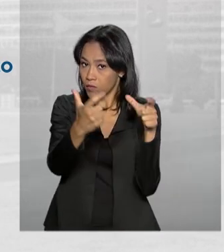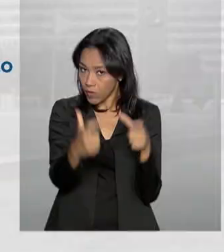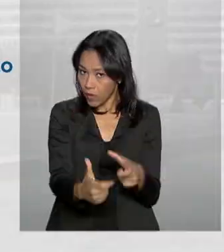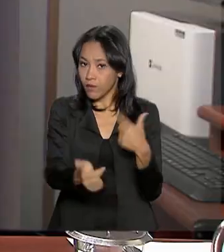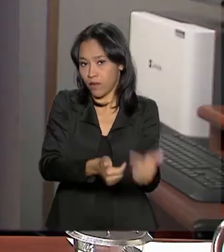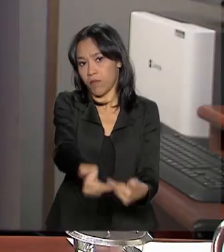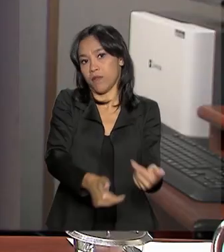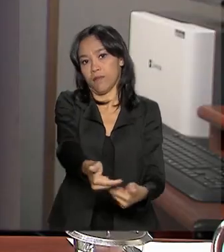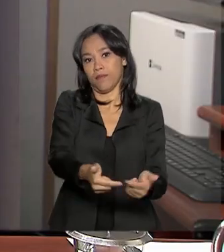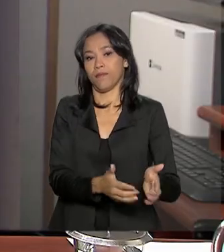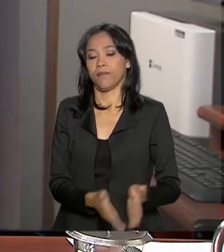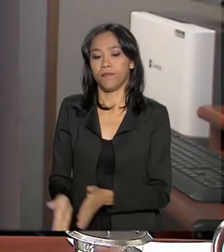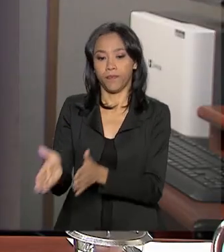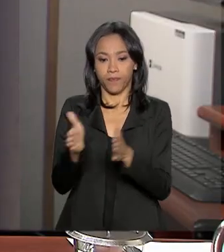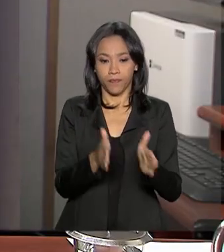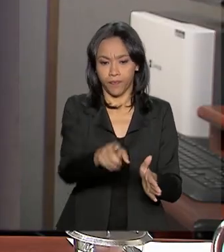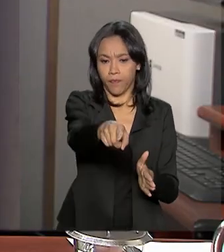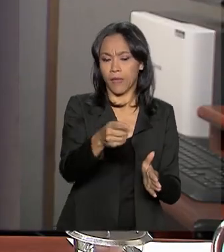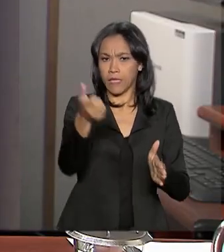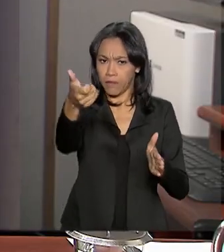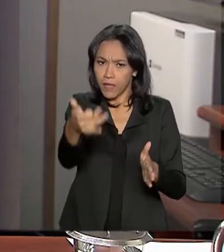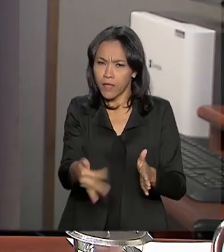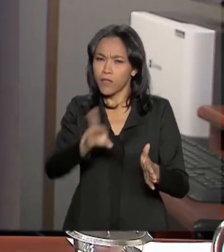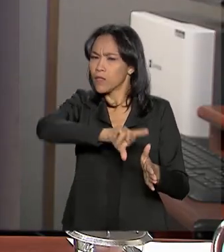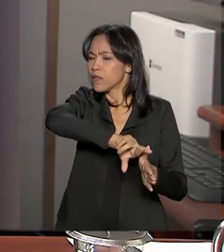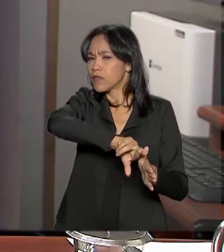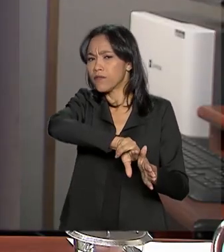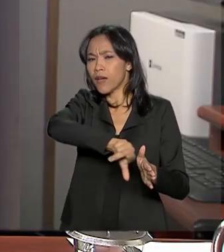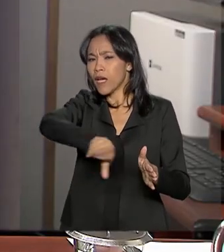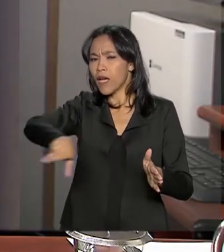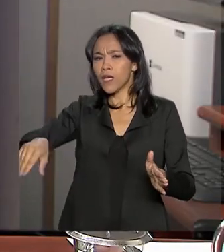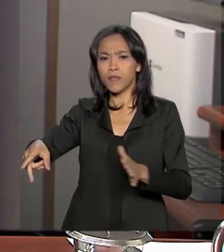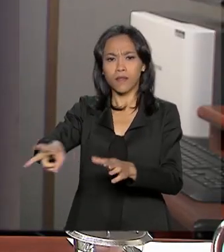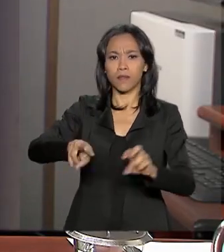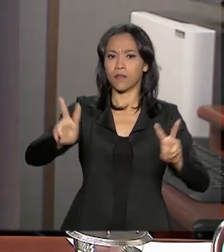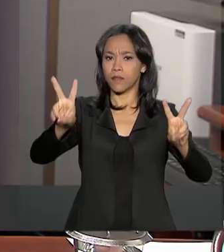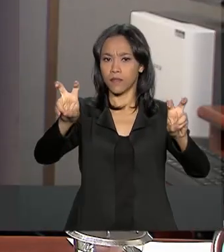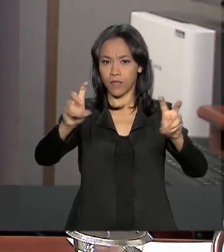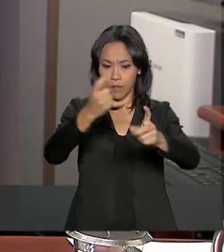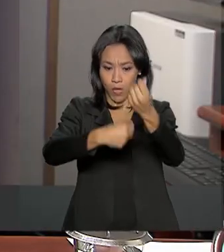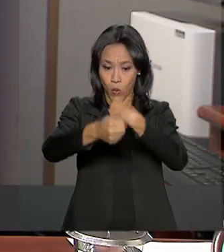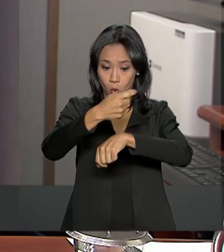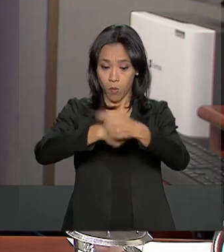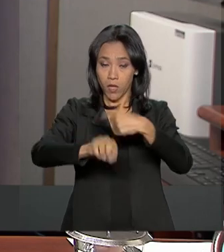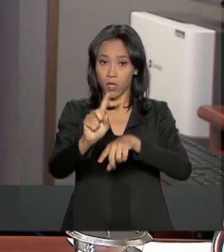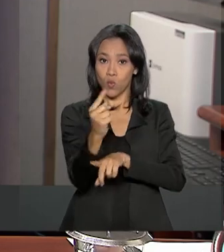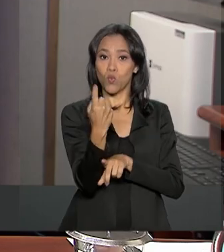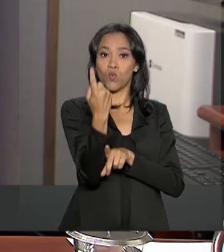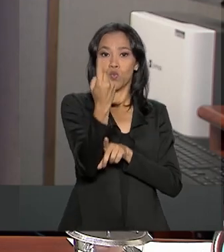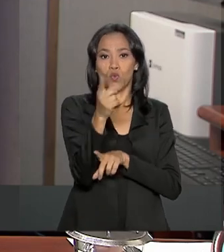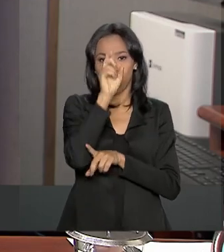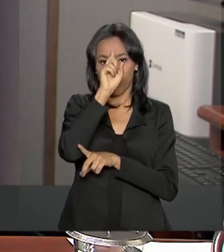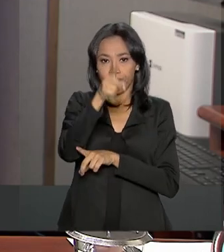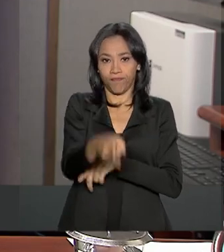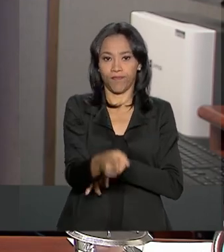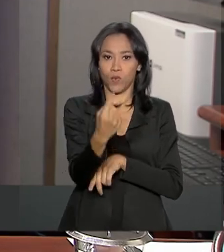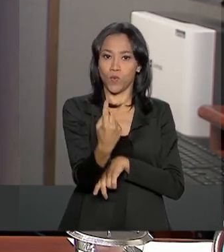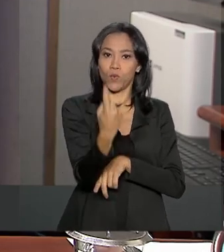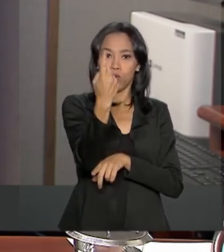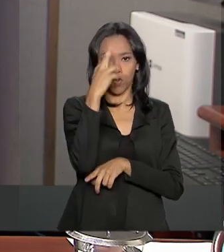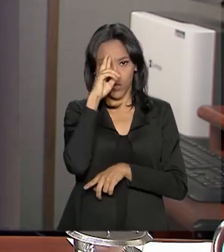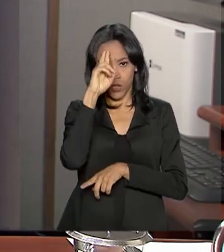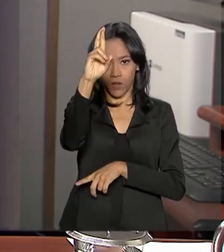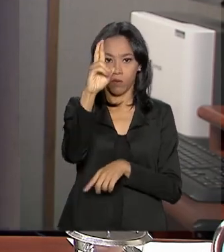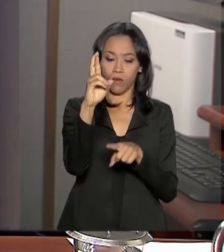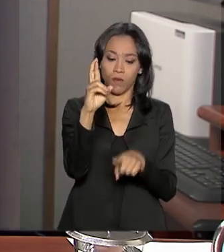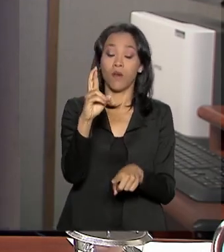funções. Todos os temas relacionados à economia agora têm um único comando e têm uma estrutura ministerial que